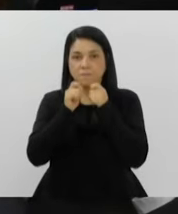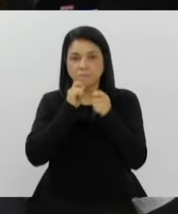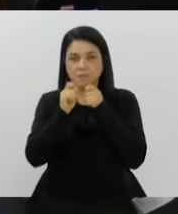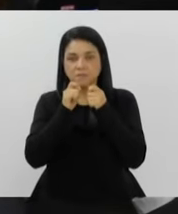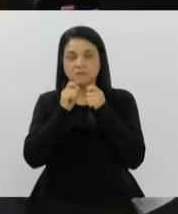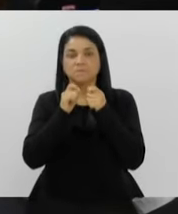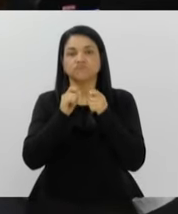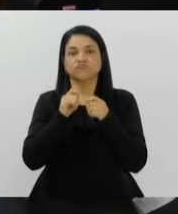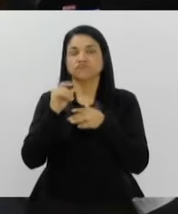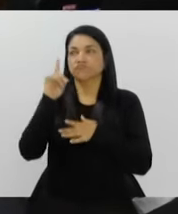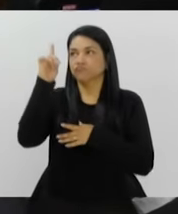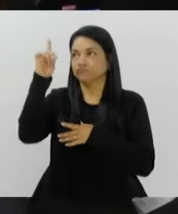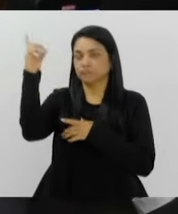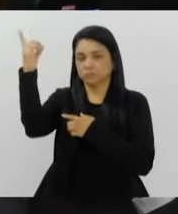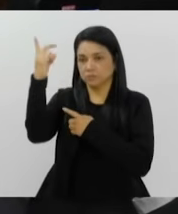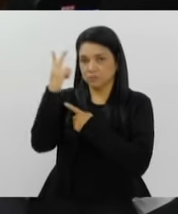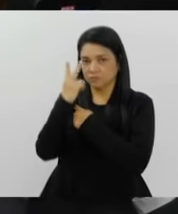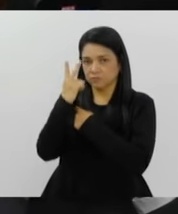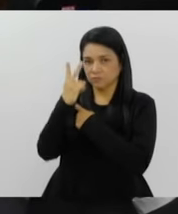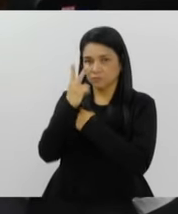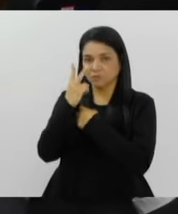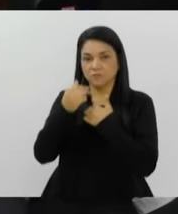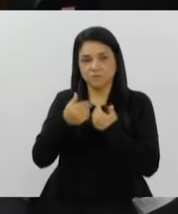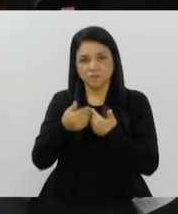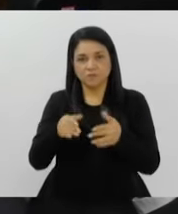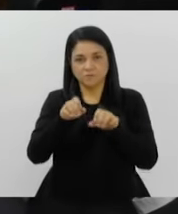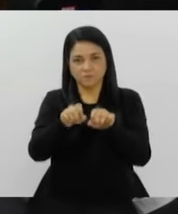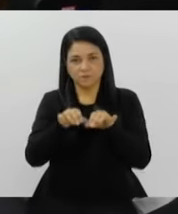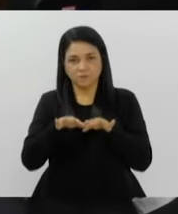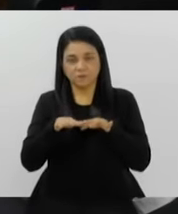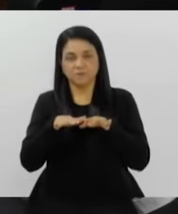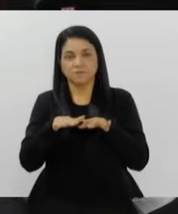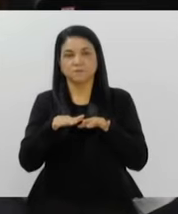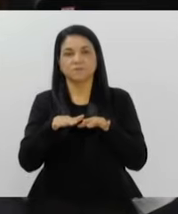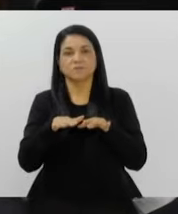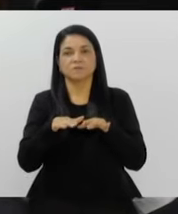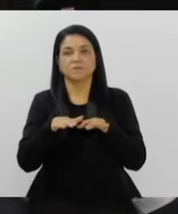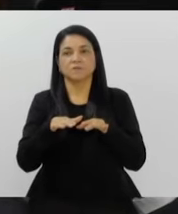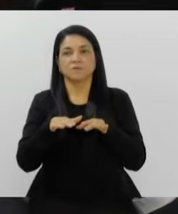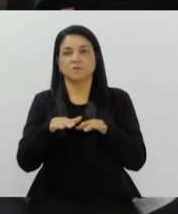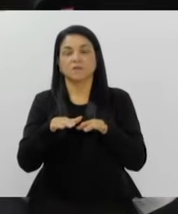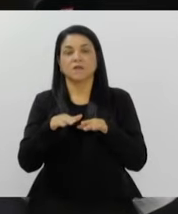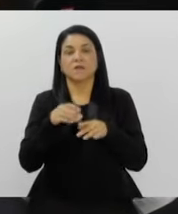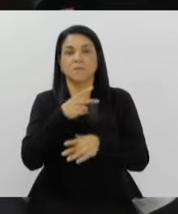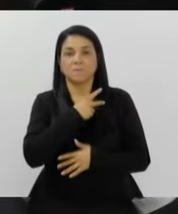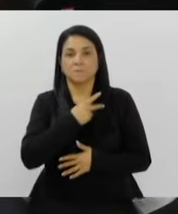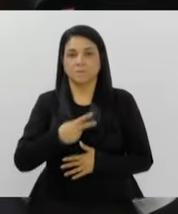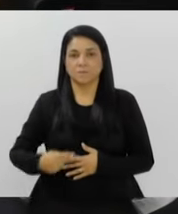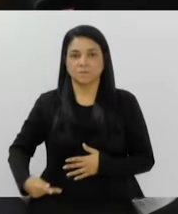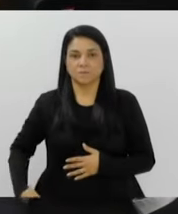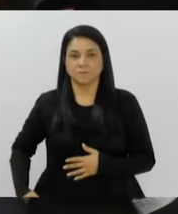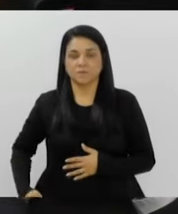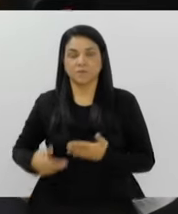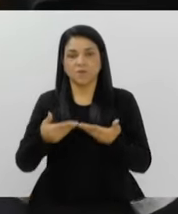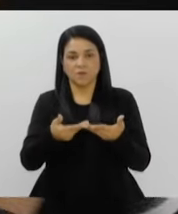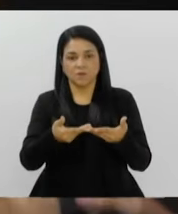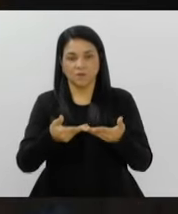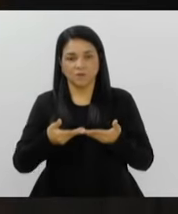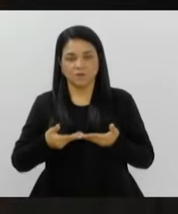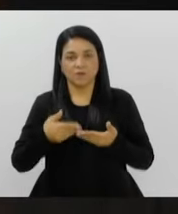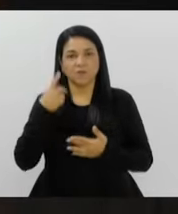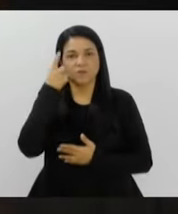Havendo o número legal sobre a proteção de Deus, iniciamos nossos trabalhos. Está aberta a sessão. Senhor, a presidência convida o